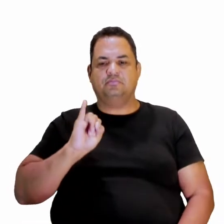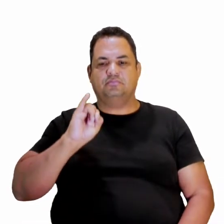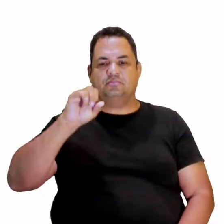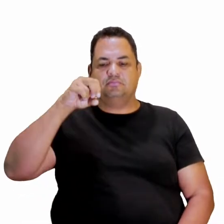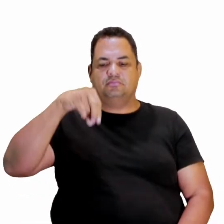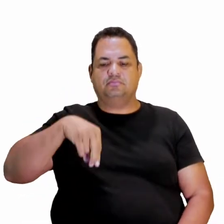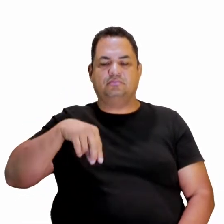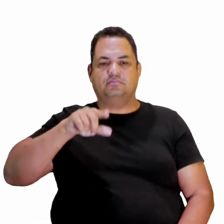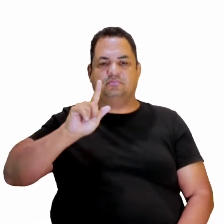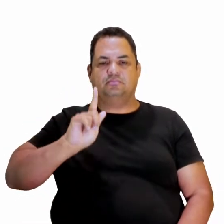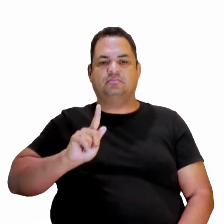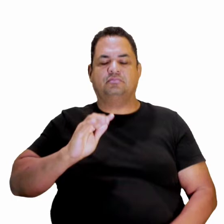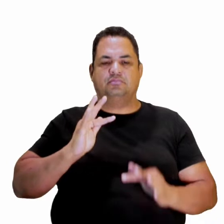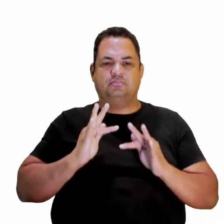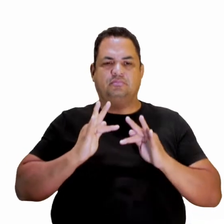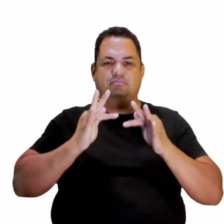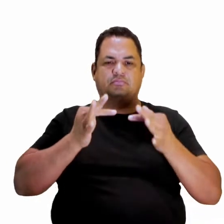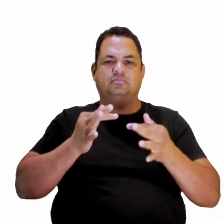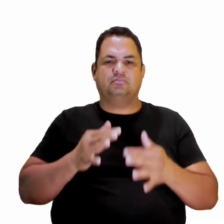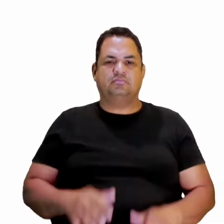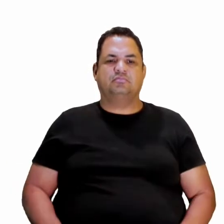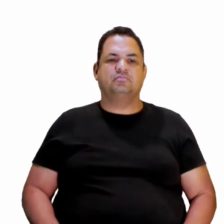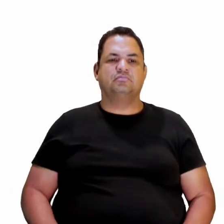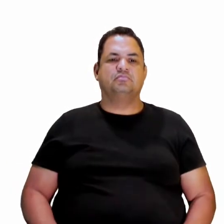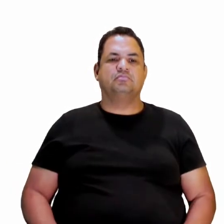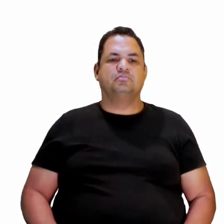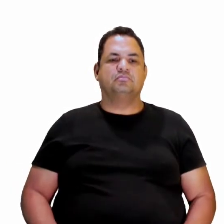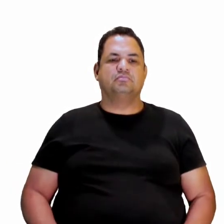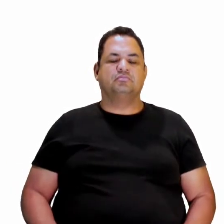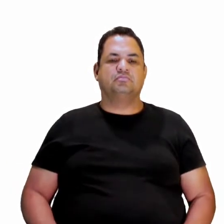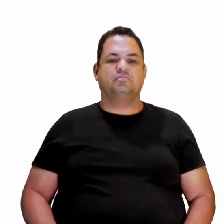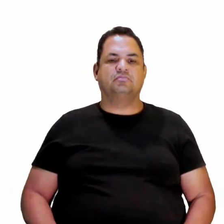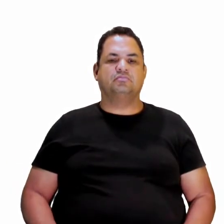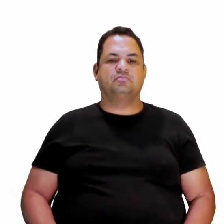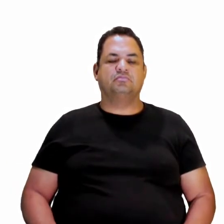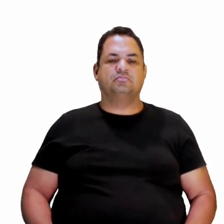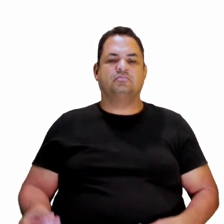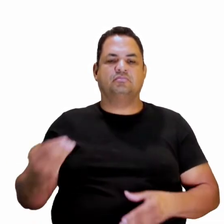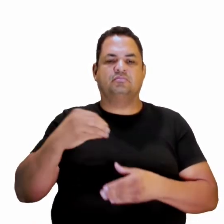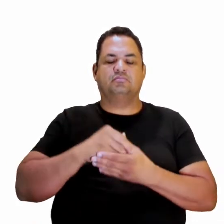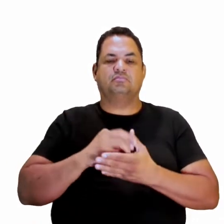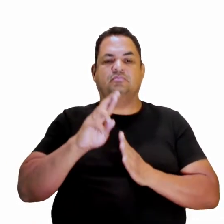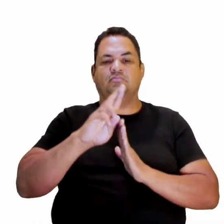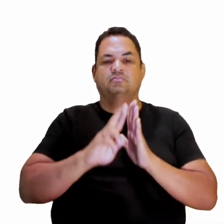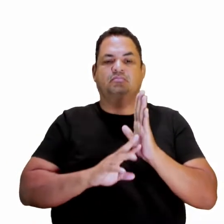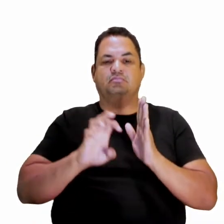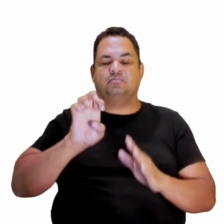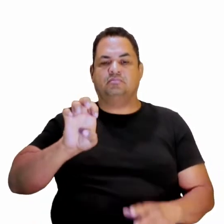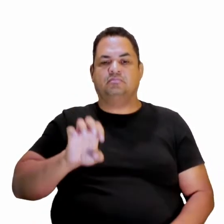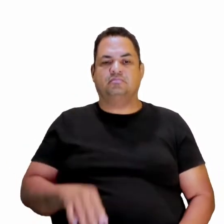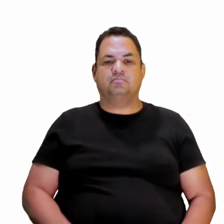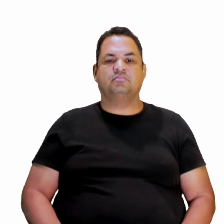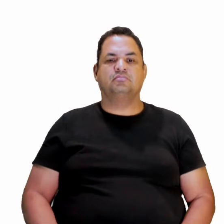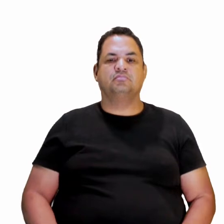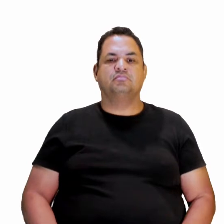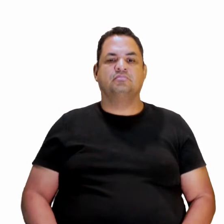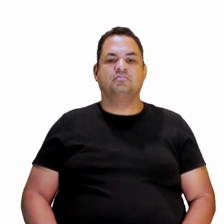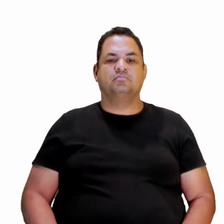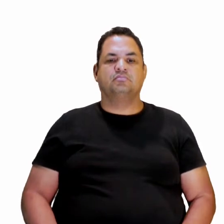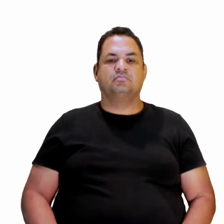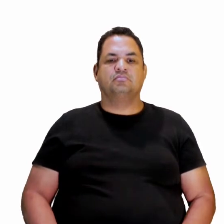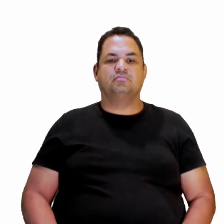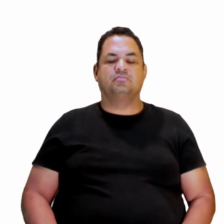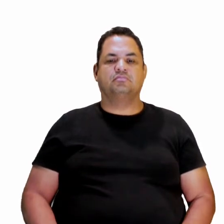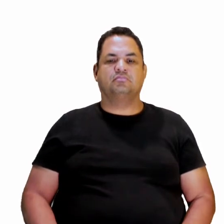o letra E. Além de estar aqui, a gente já percebeu que essa faz parte da regra do E. Então, ó, cause, que